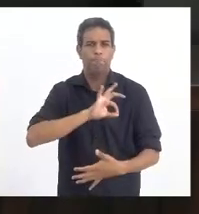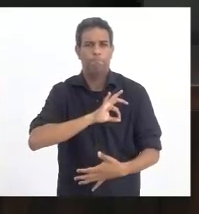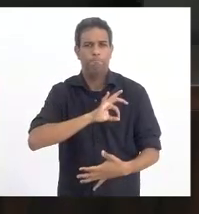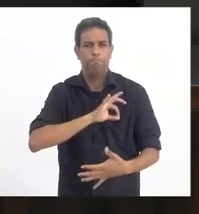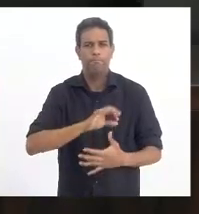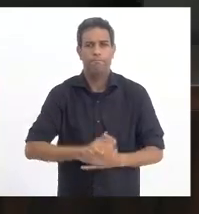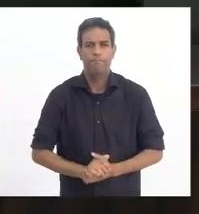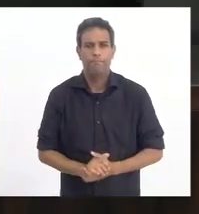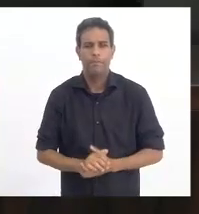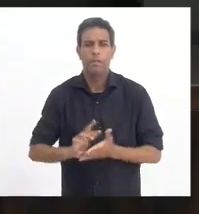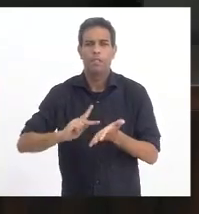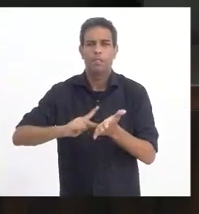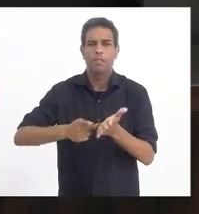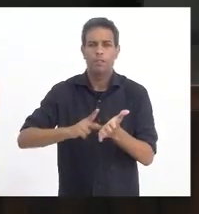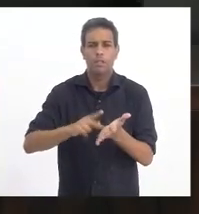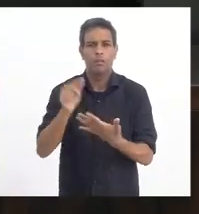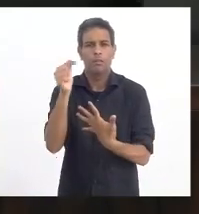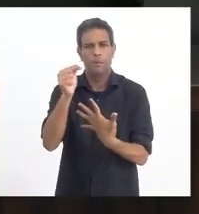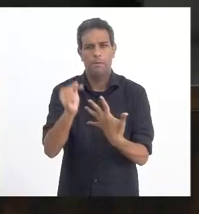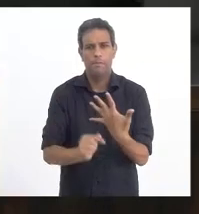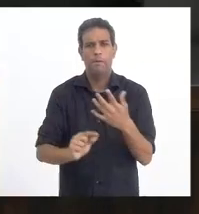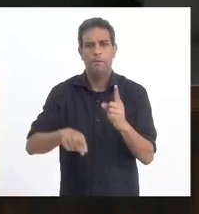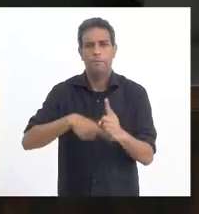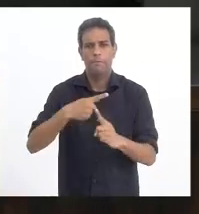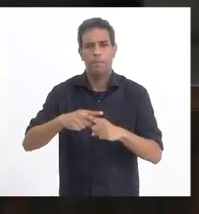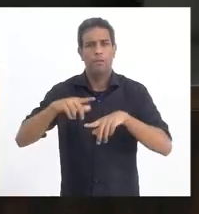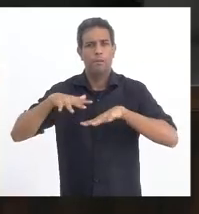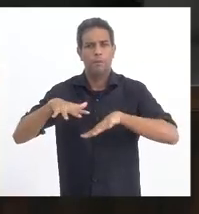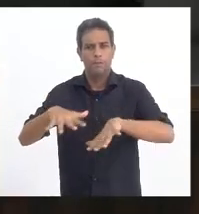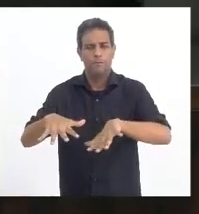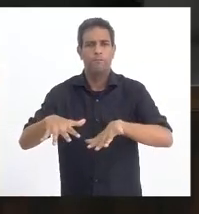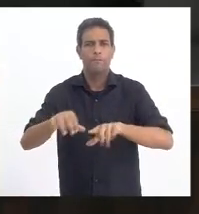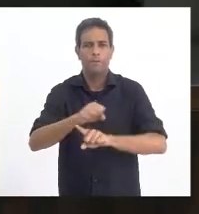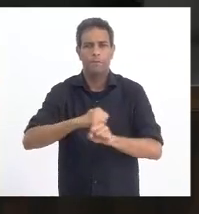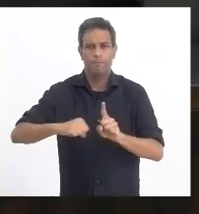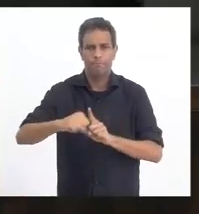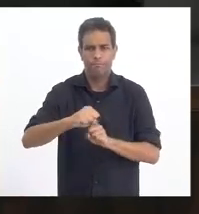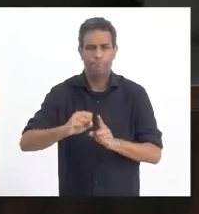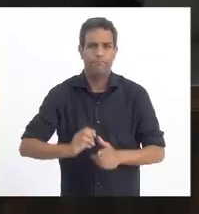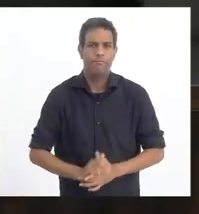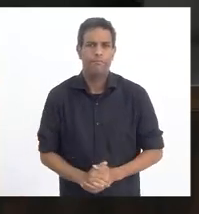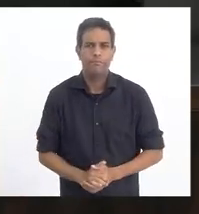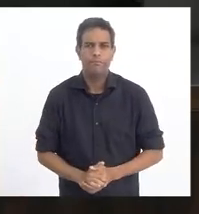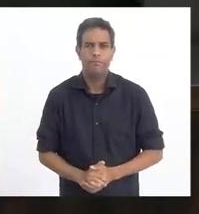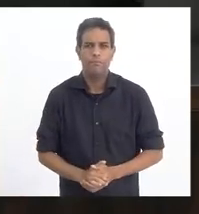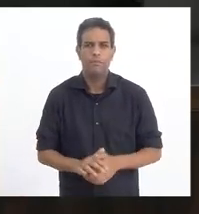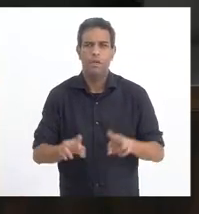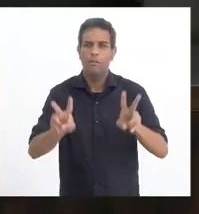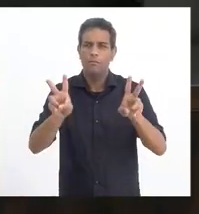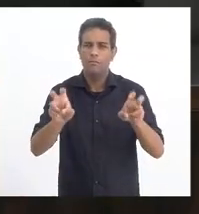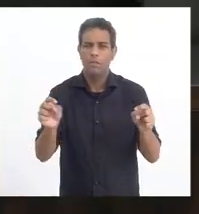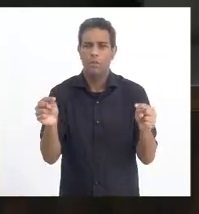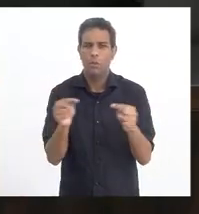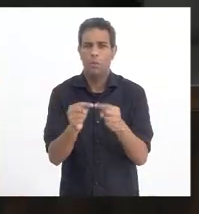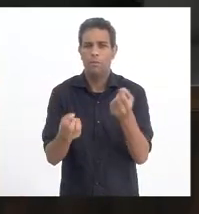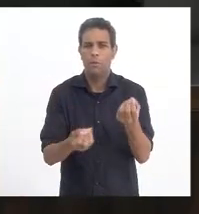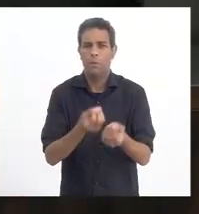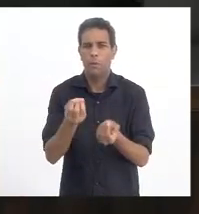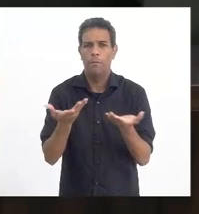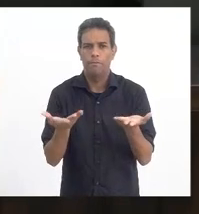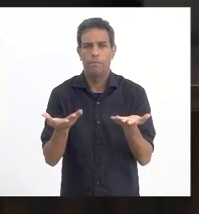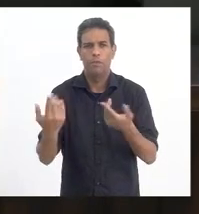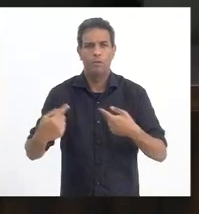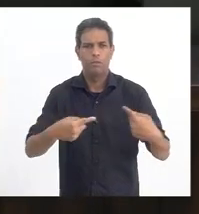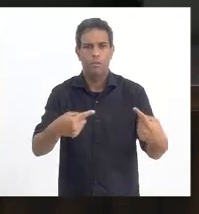através dos sindicatos e através dos seus movimentos Esse é um tema que